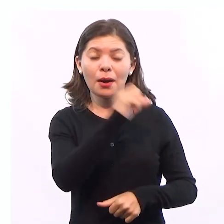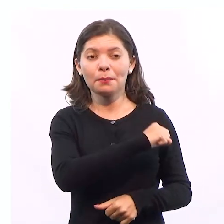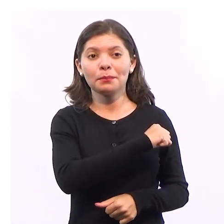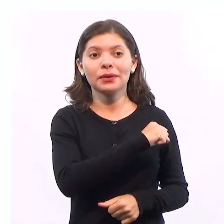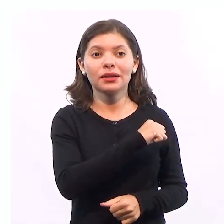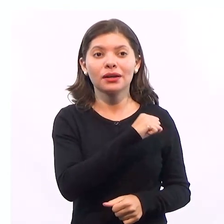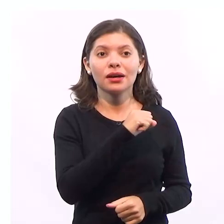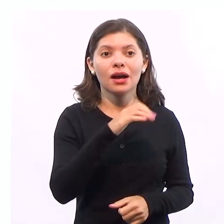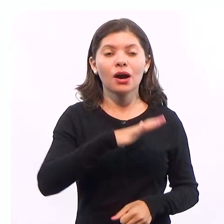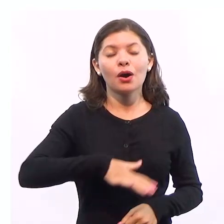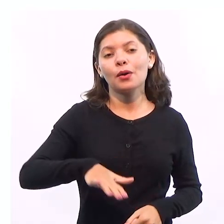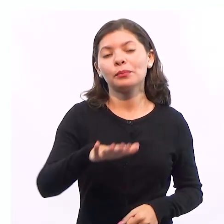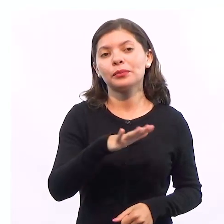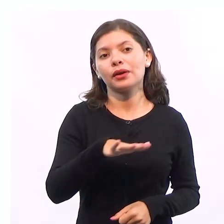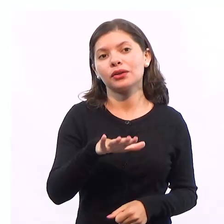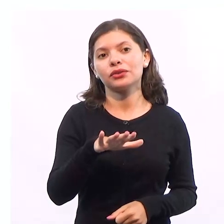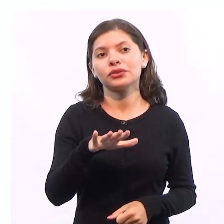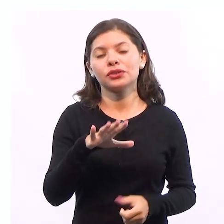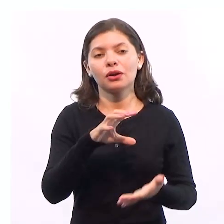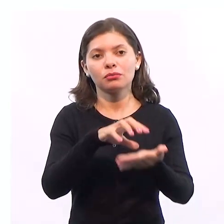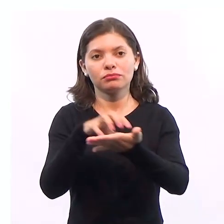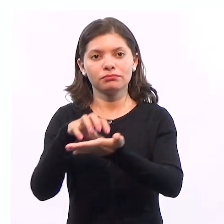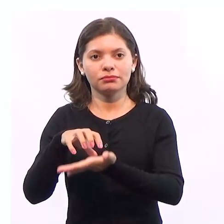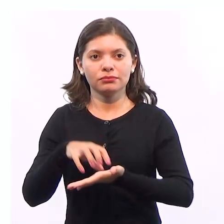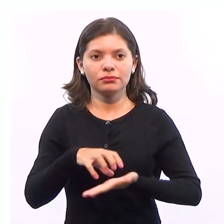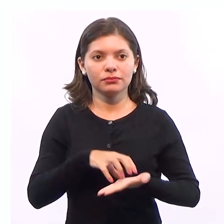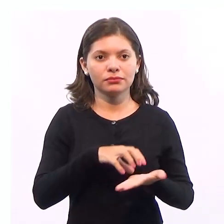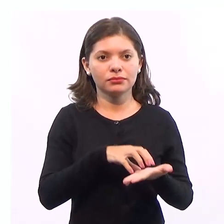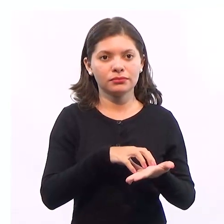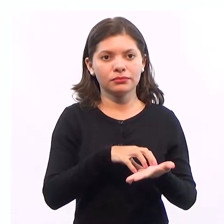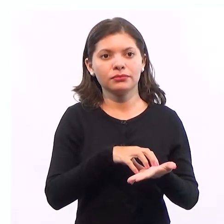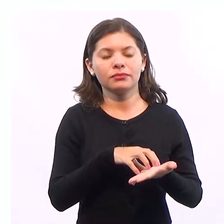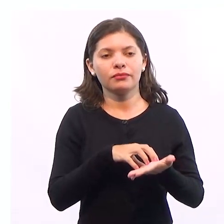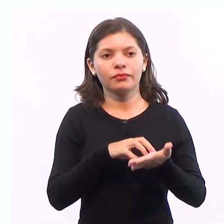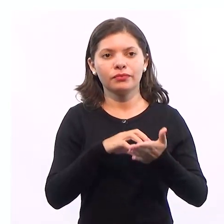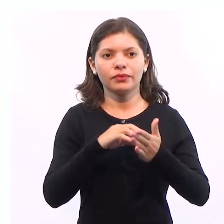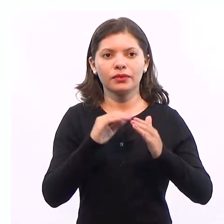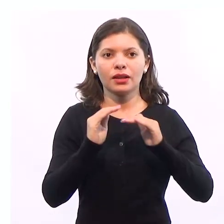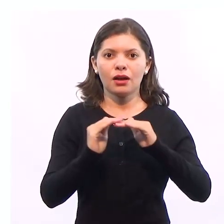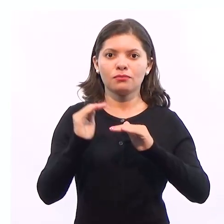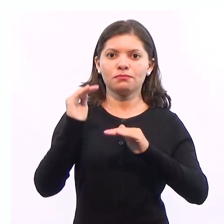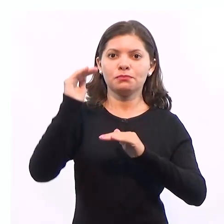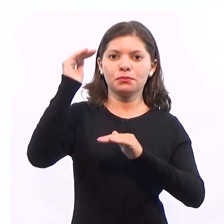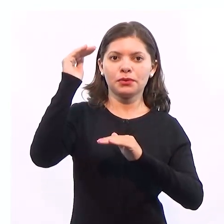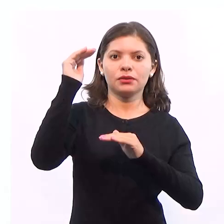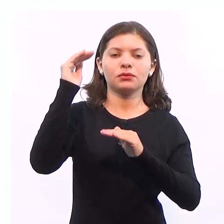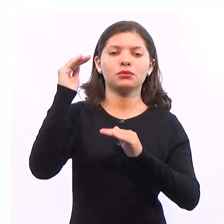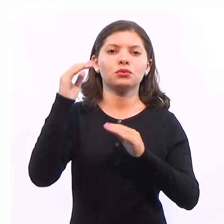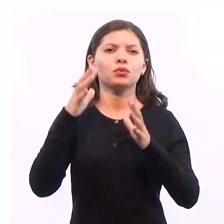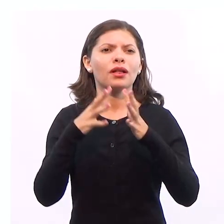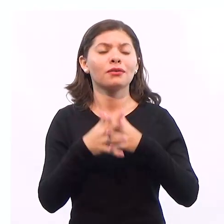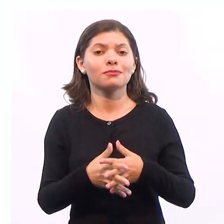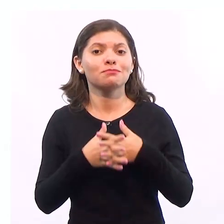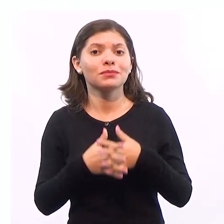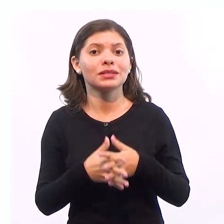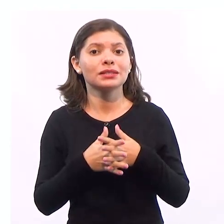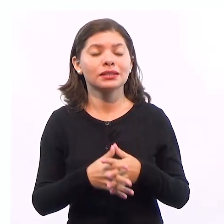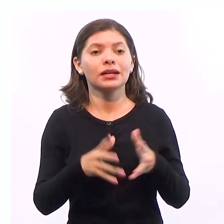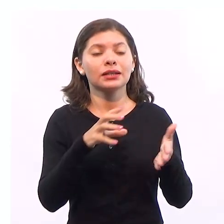Transformações rápidas e inesperadas do ambiente organizacional, aumento do tamanho e